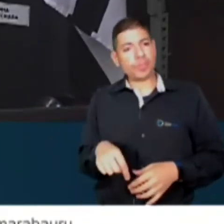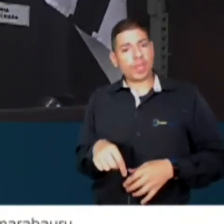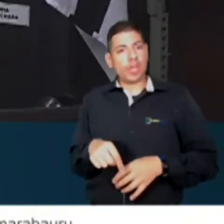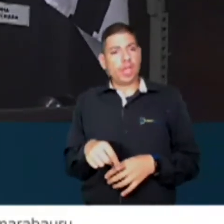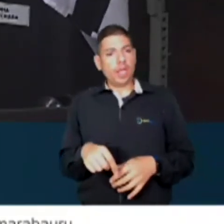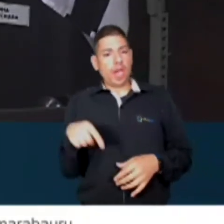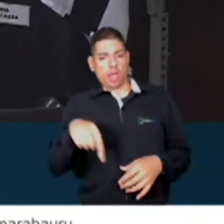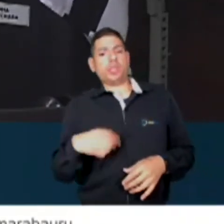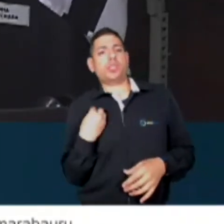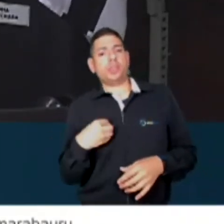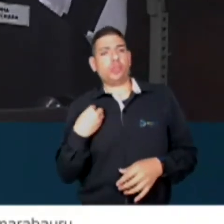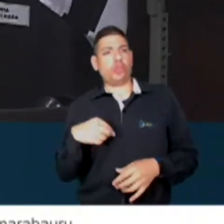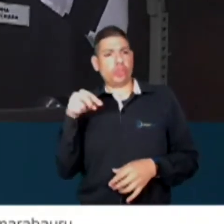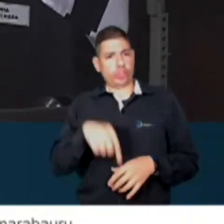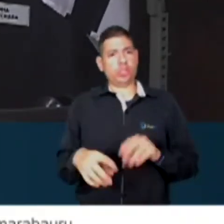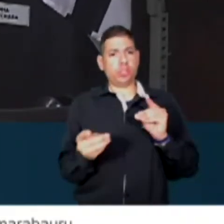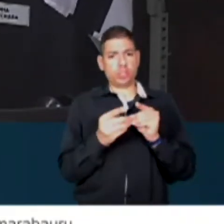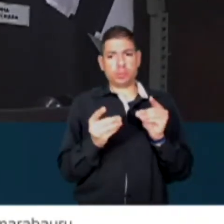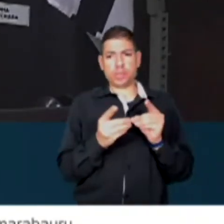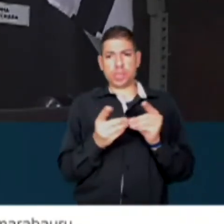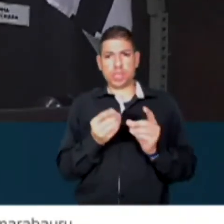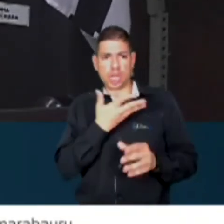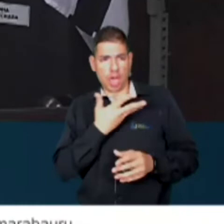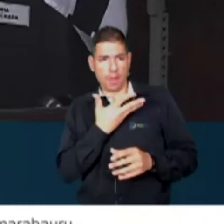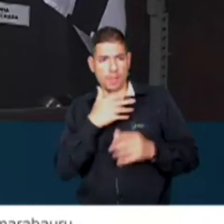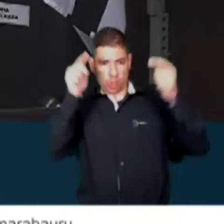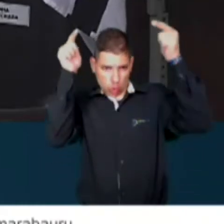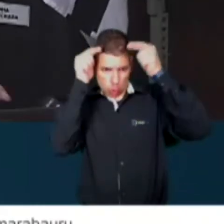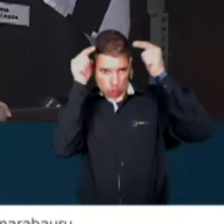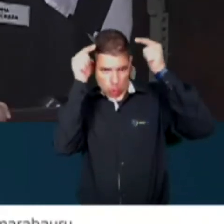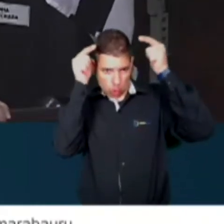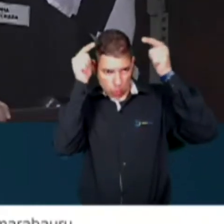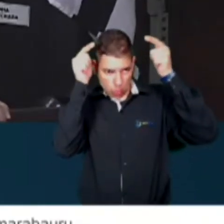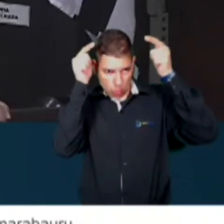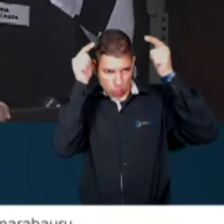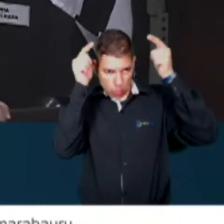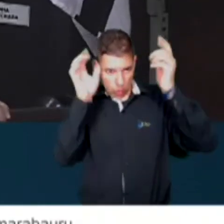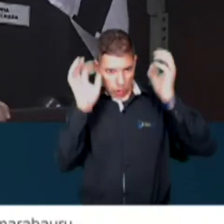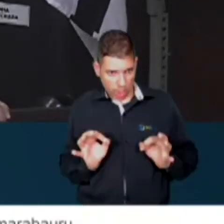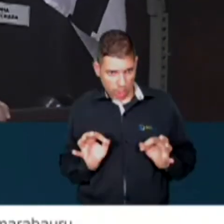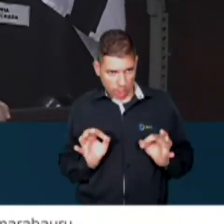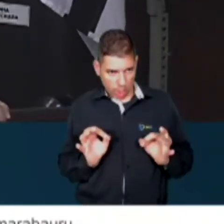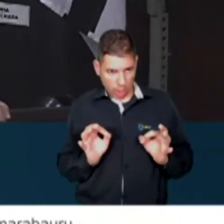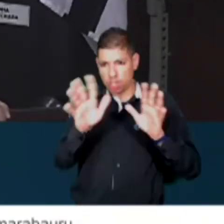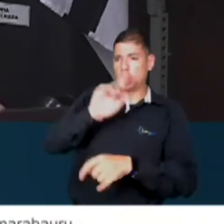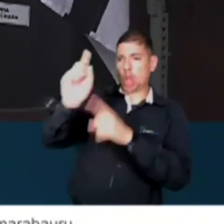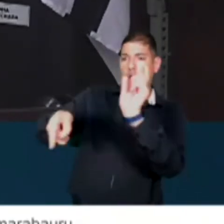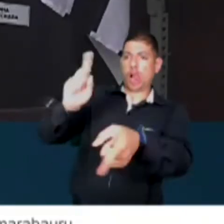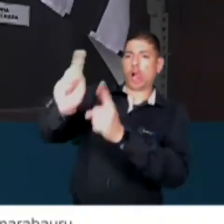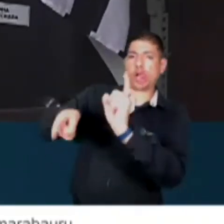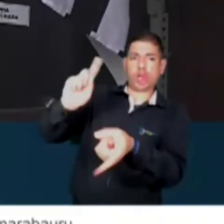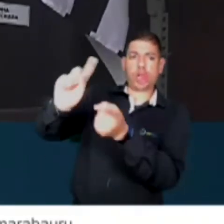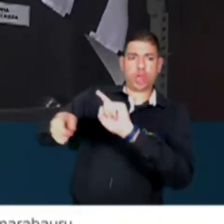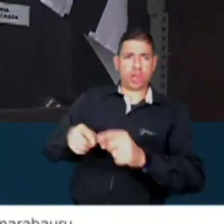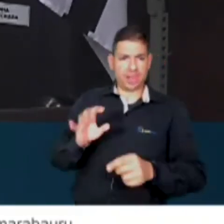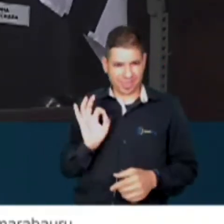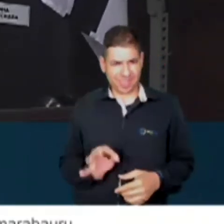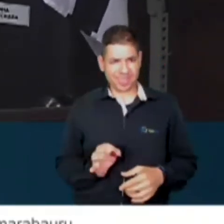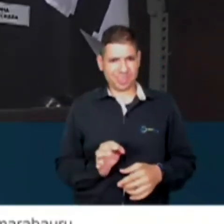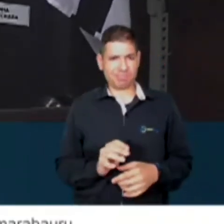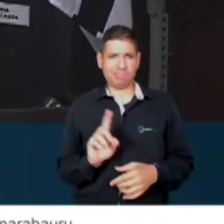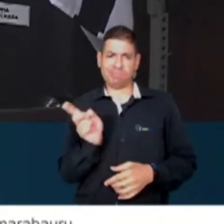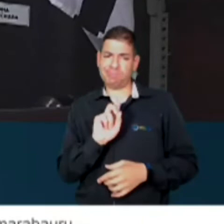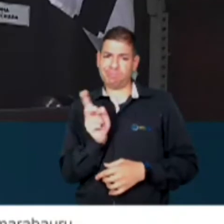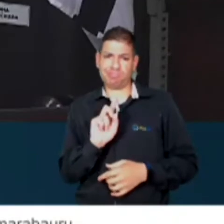atender os amigos do rei e para a população banana. Não. Agora, precisamos é